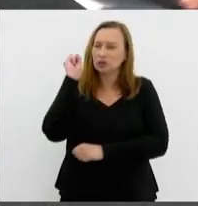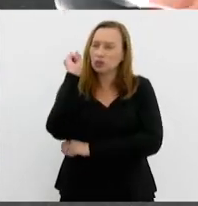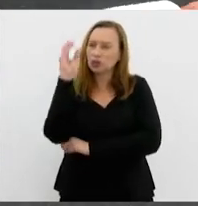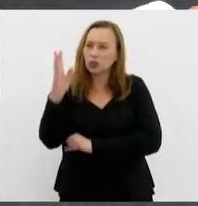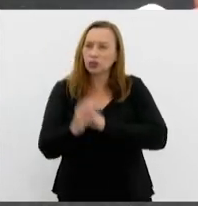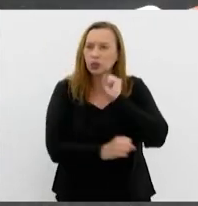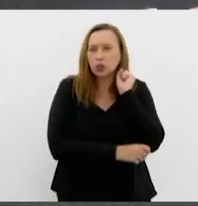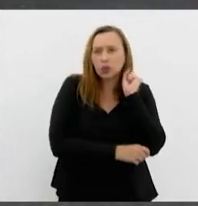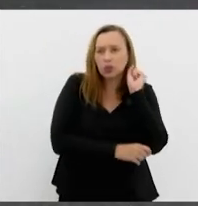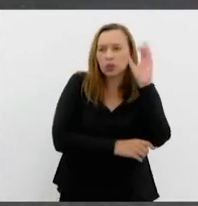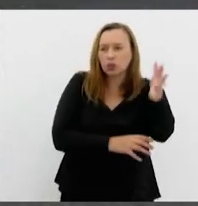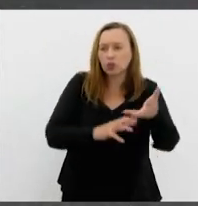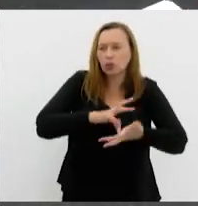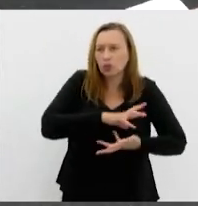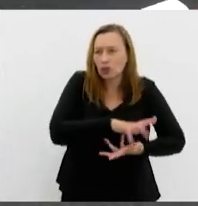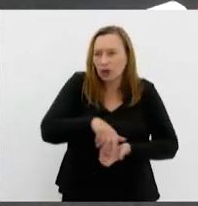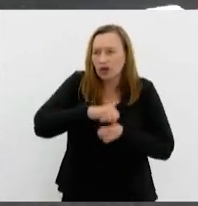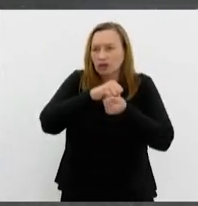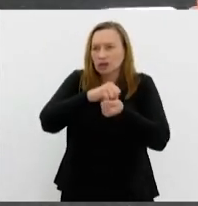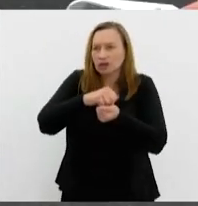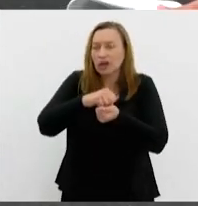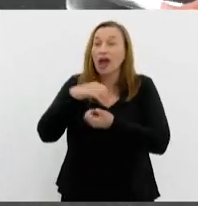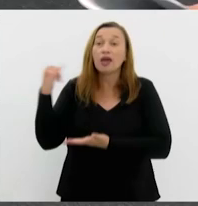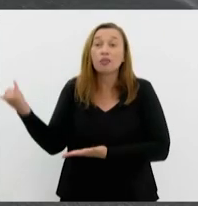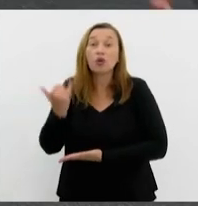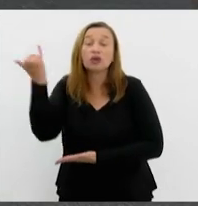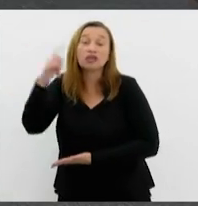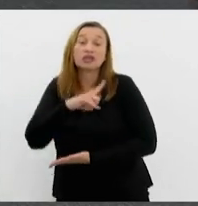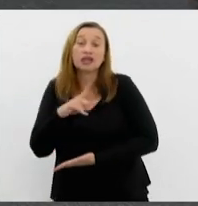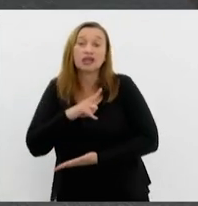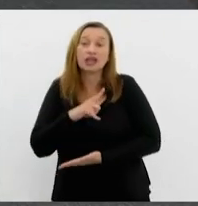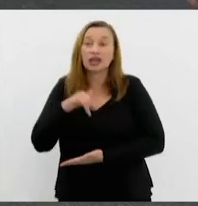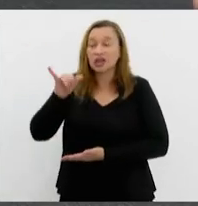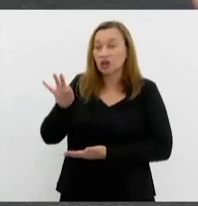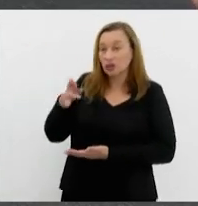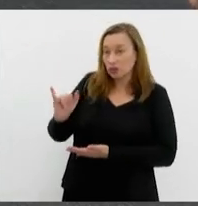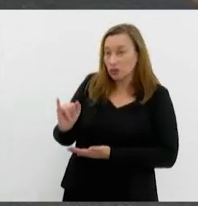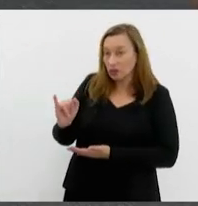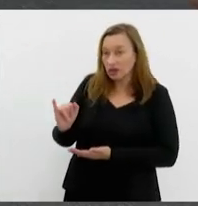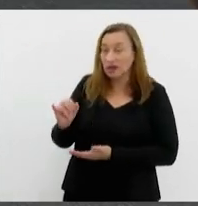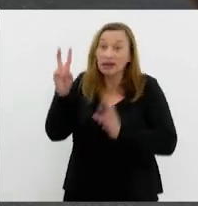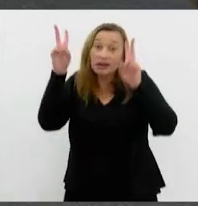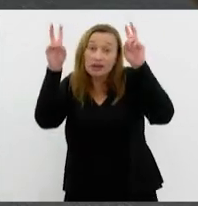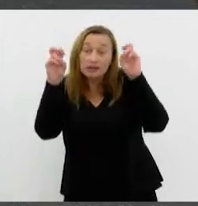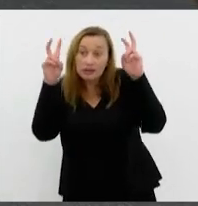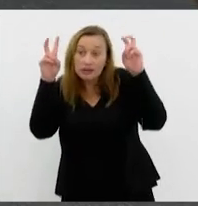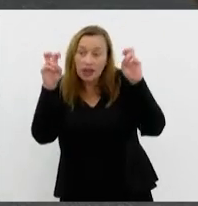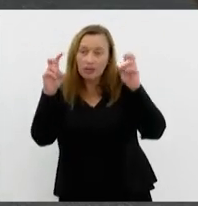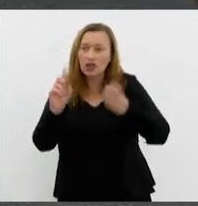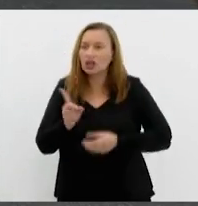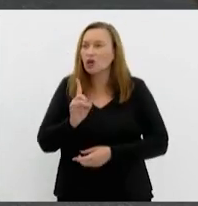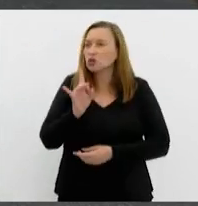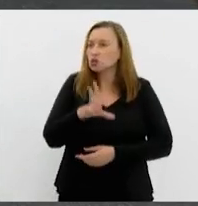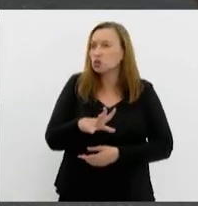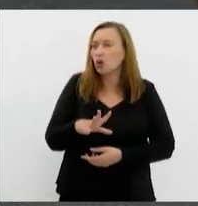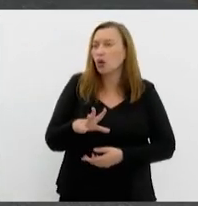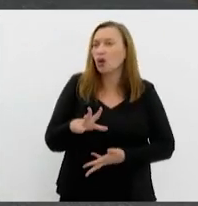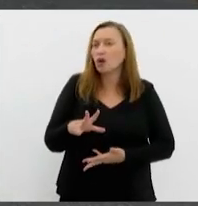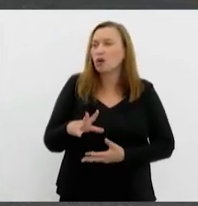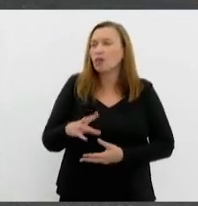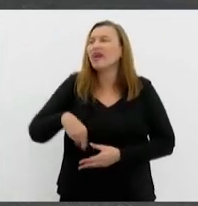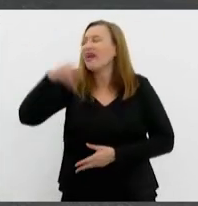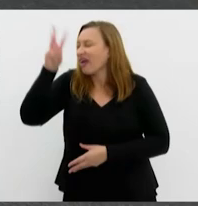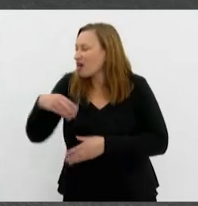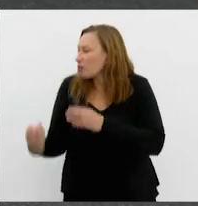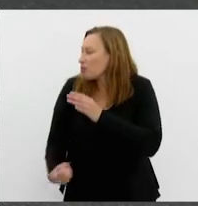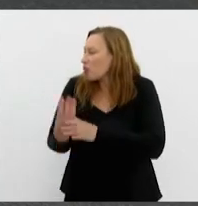Ju, a importância, Yuri, que tem esse tema da agroecologia, não só para quem produz,